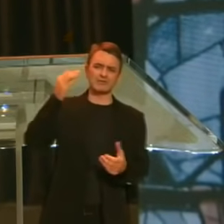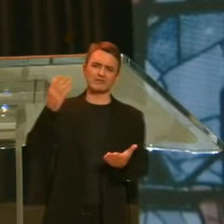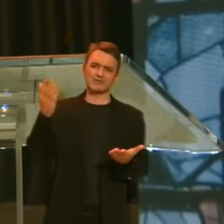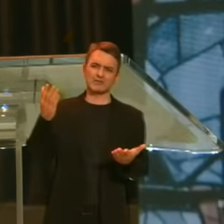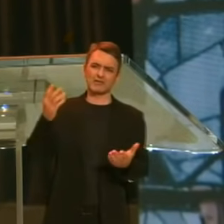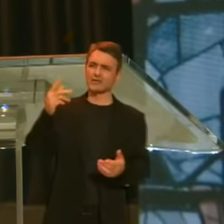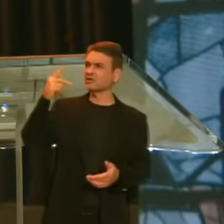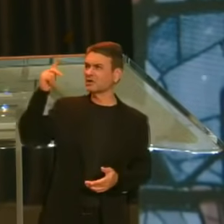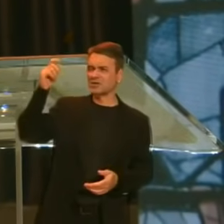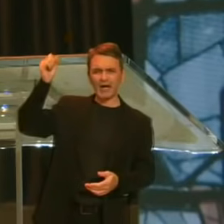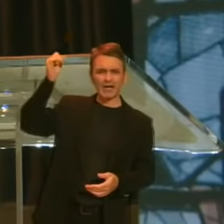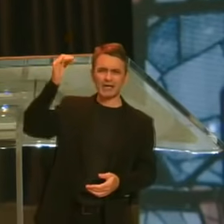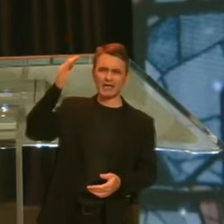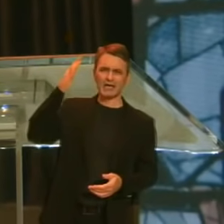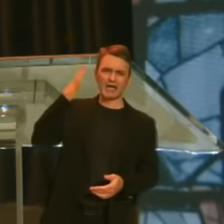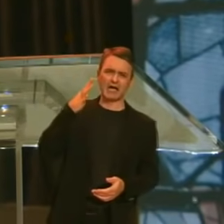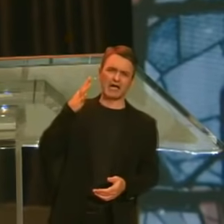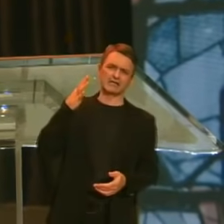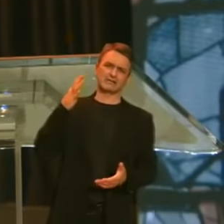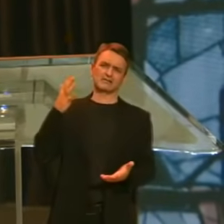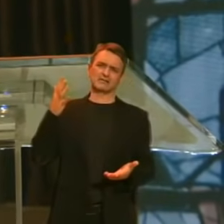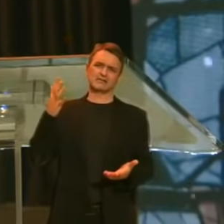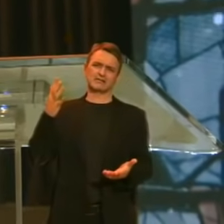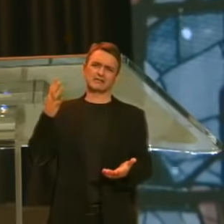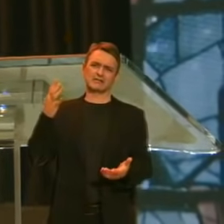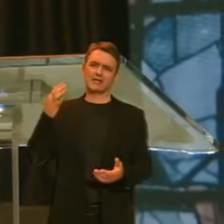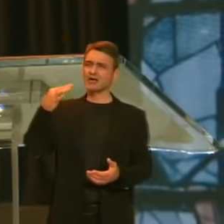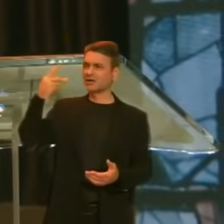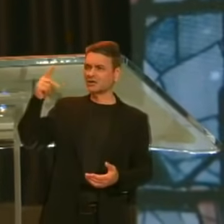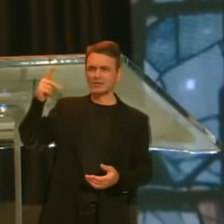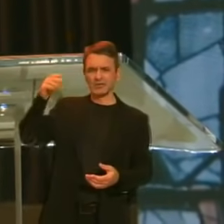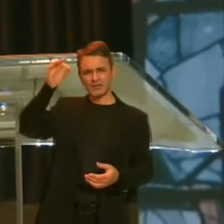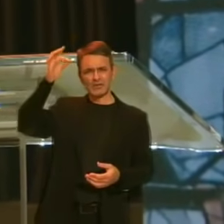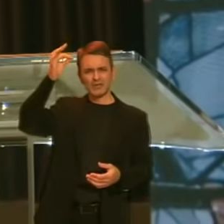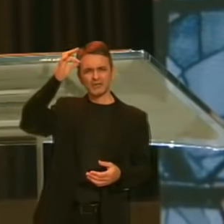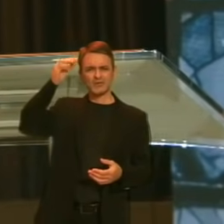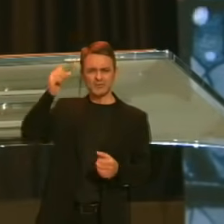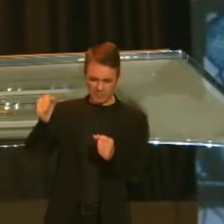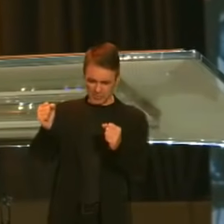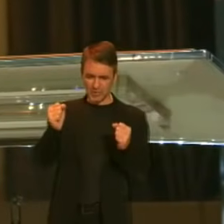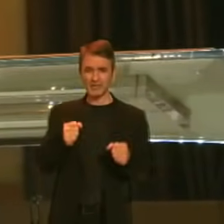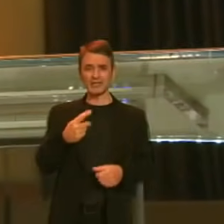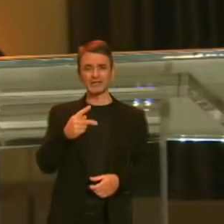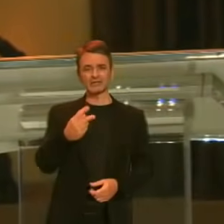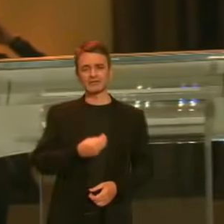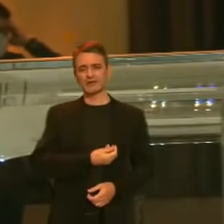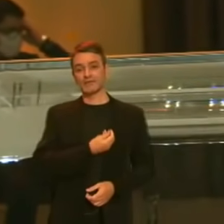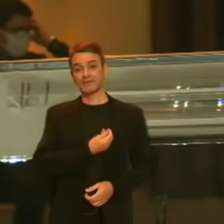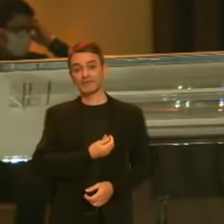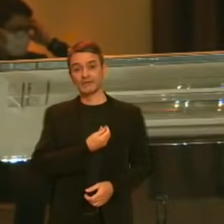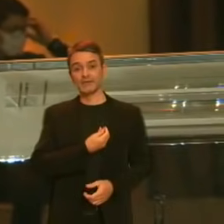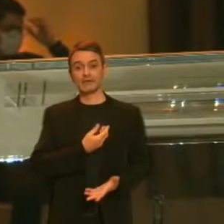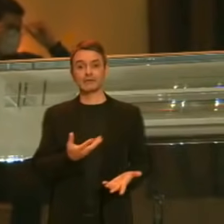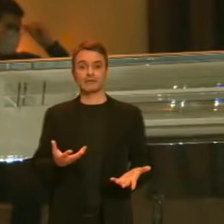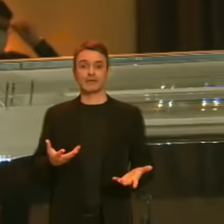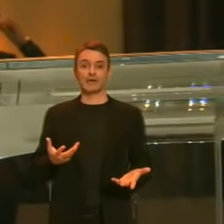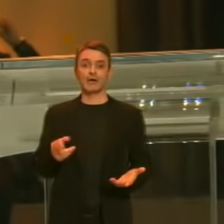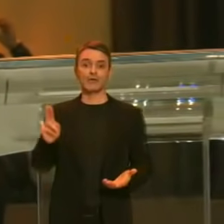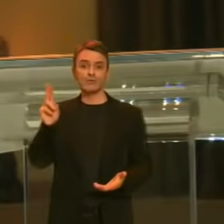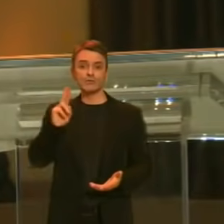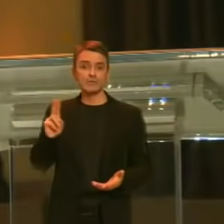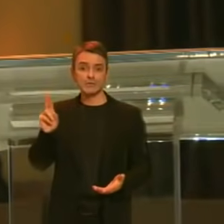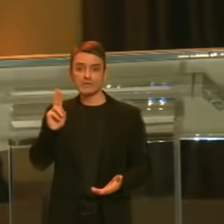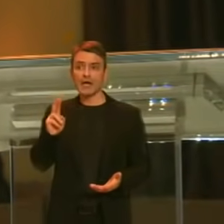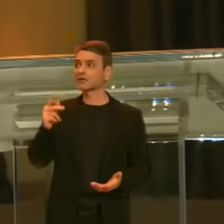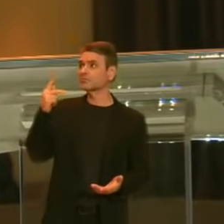de Deus, revestido no poder do Espírito e ser instrumento da graça de Deus nessa terra,